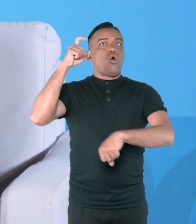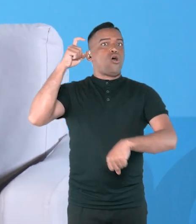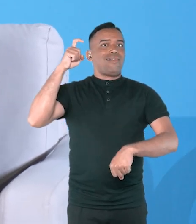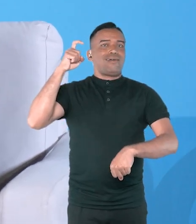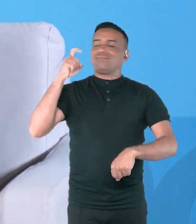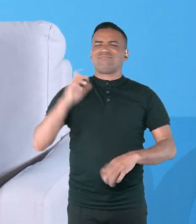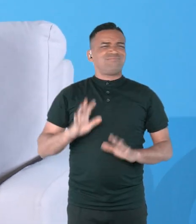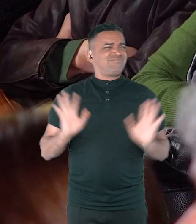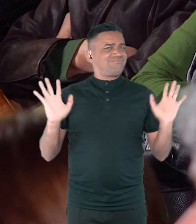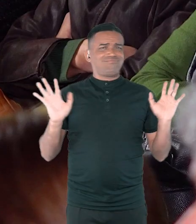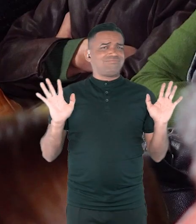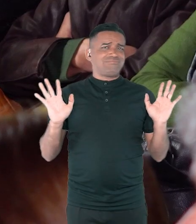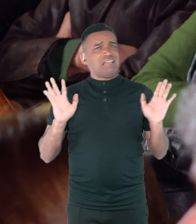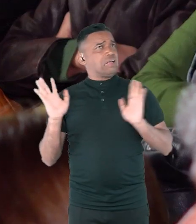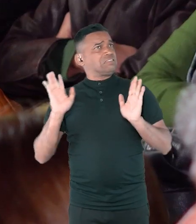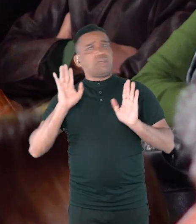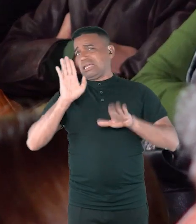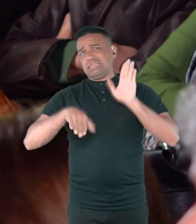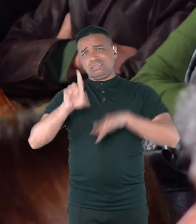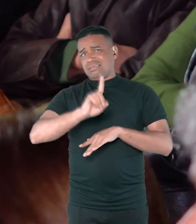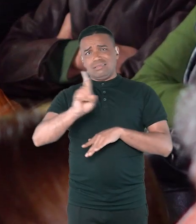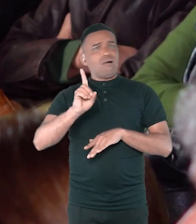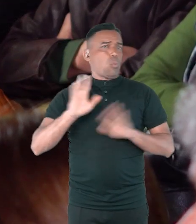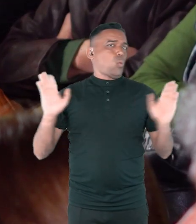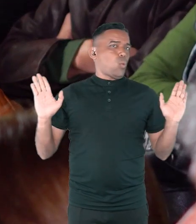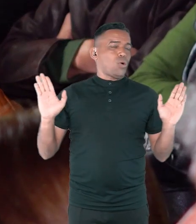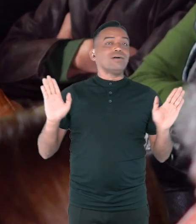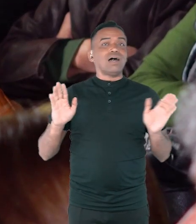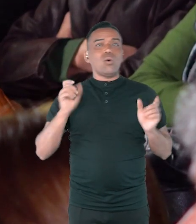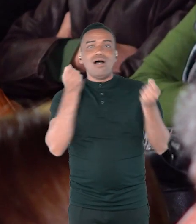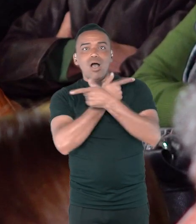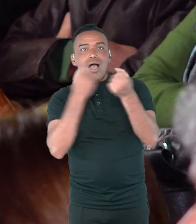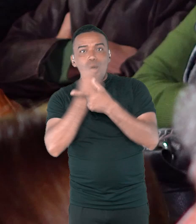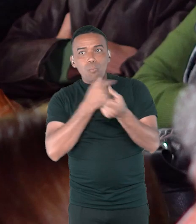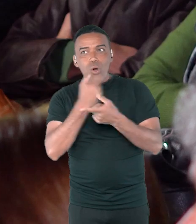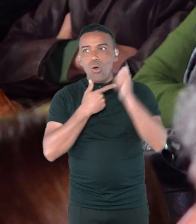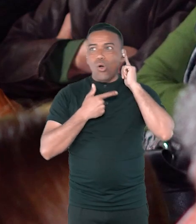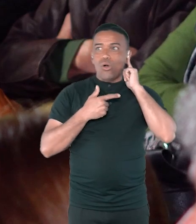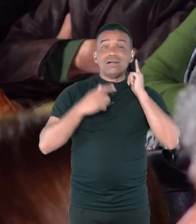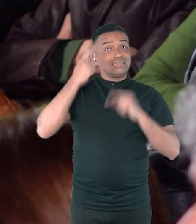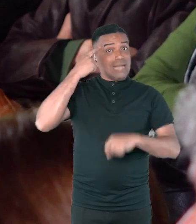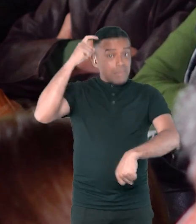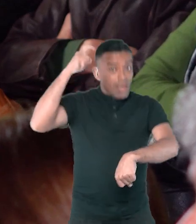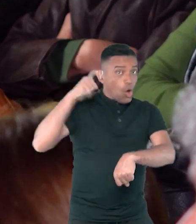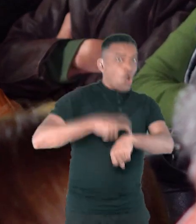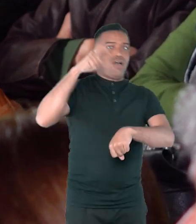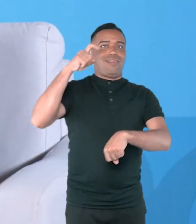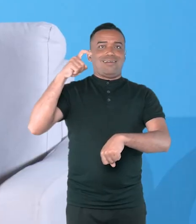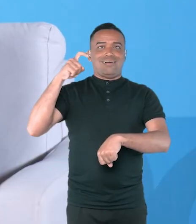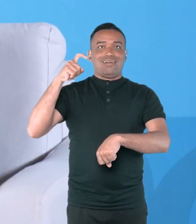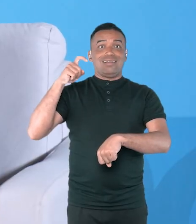naquela hora, tem o timing da emoção. A plateia ouve atentamente. E o humor, você sabe que aquela